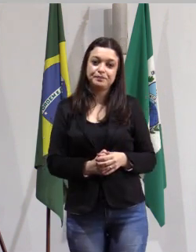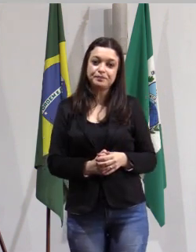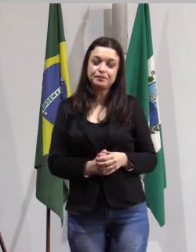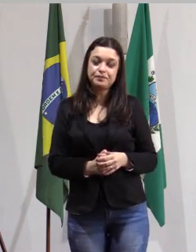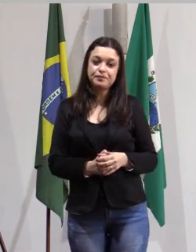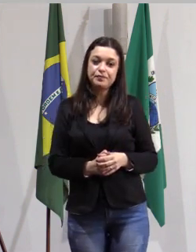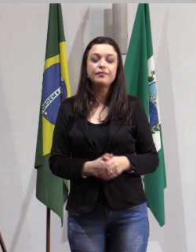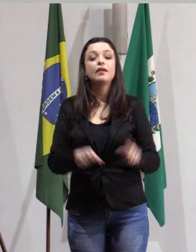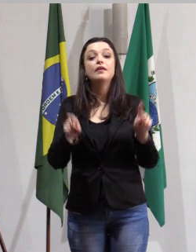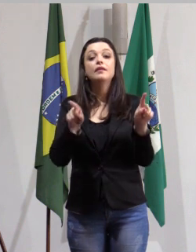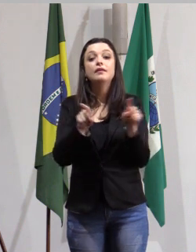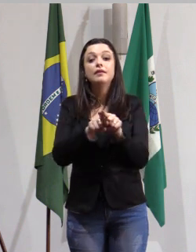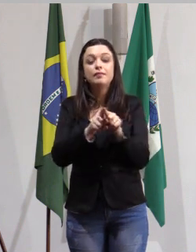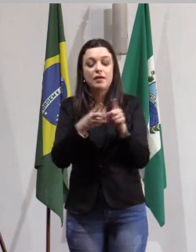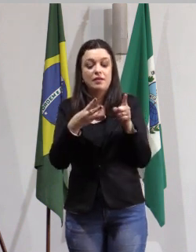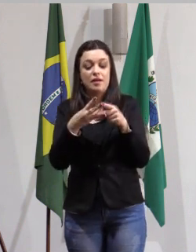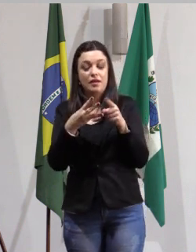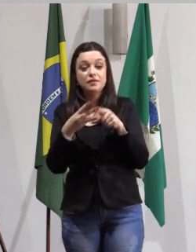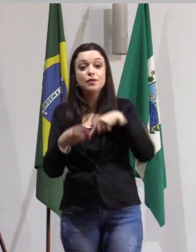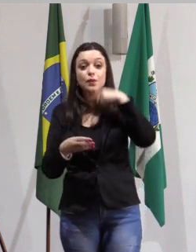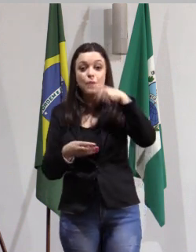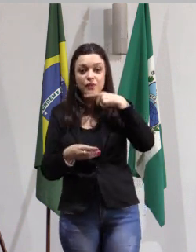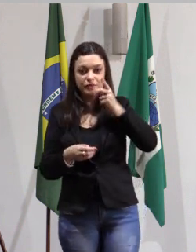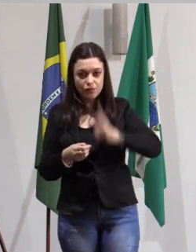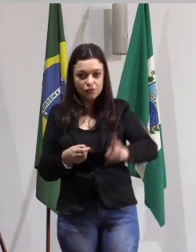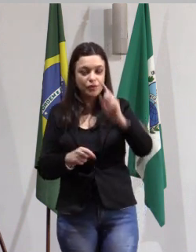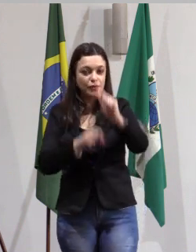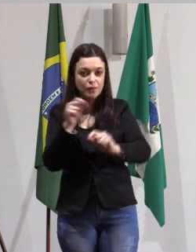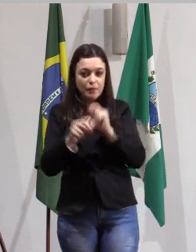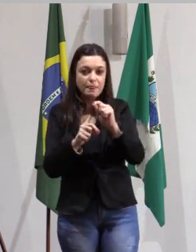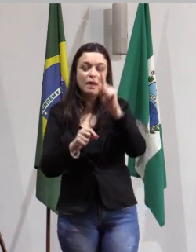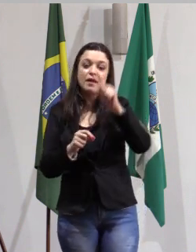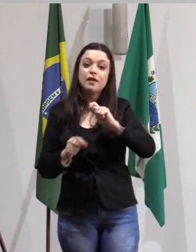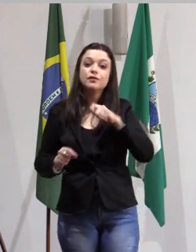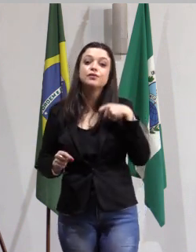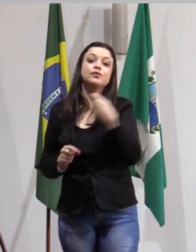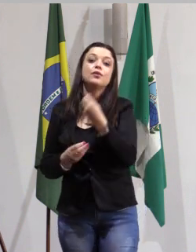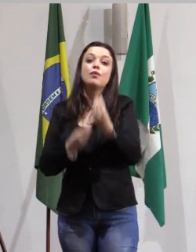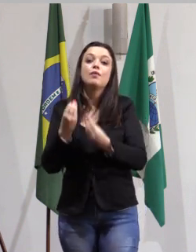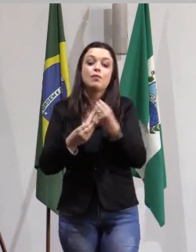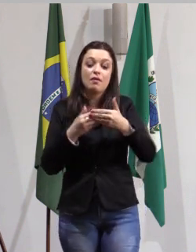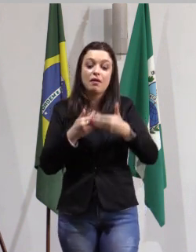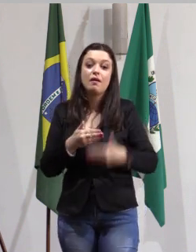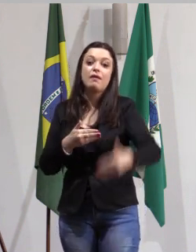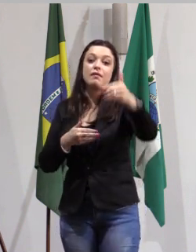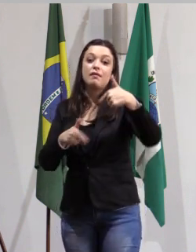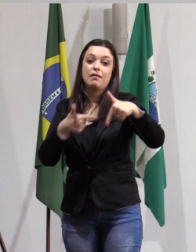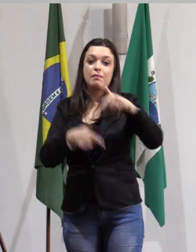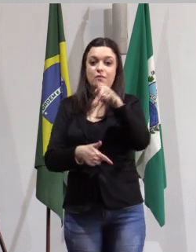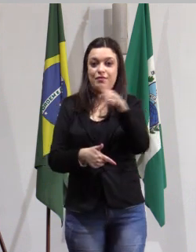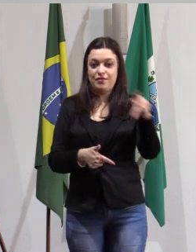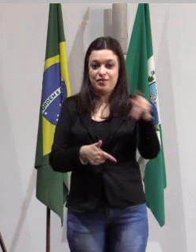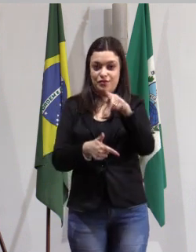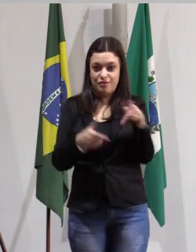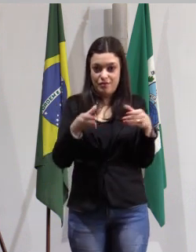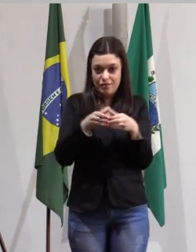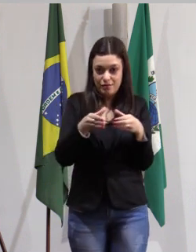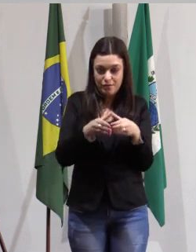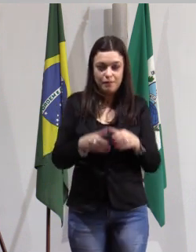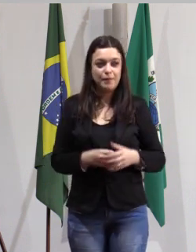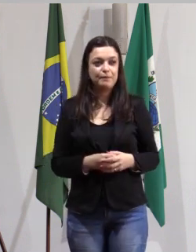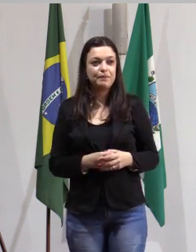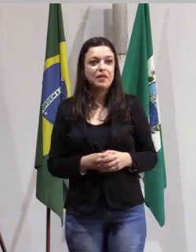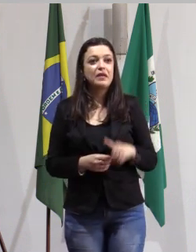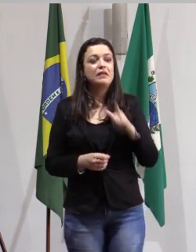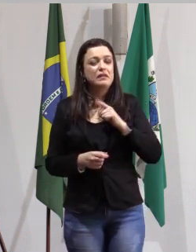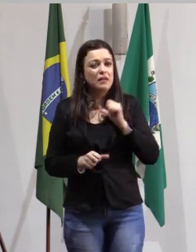Outro conjunto de dúvidas diz respeito aos impactos que acontecem nas carreiras docentes. É previsto, tem uma